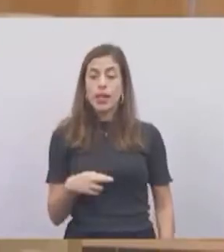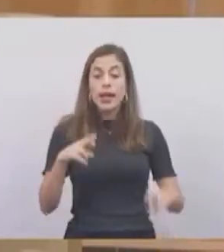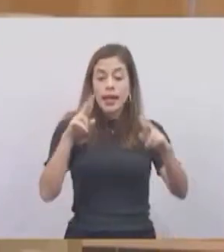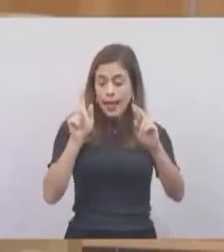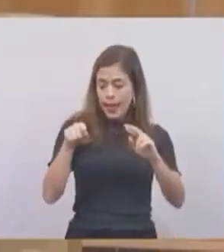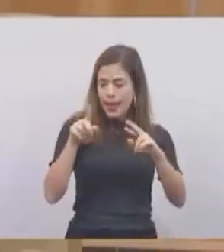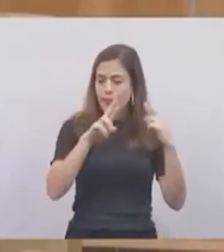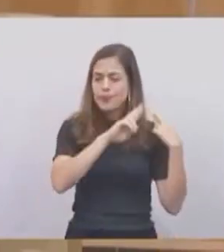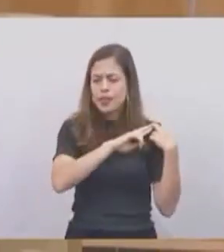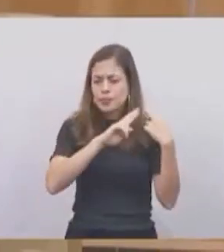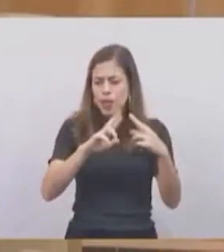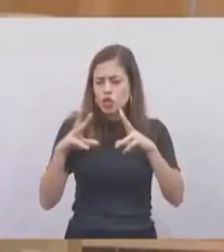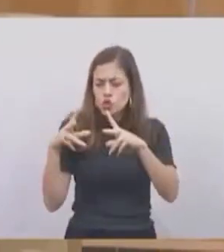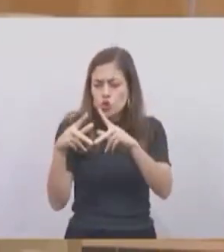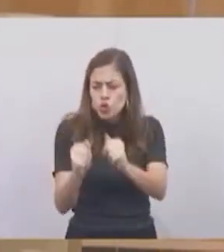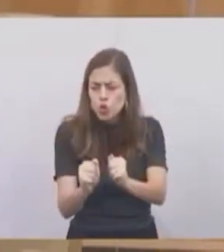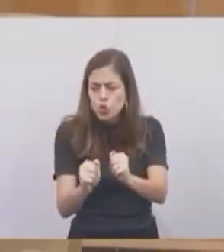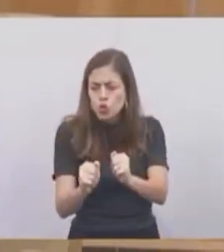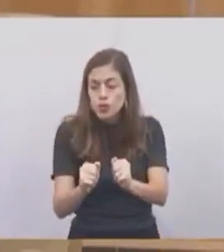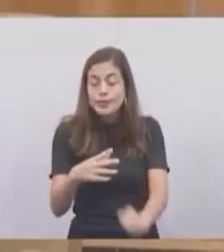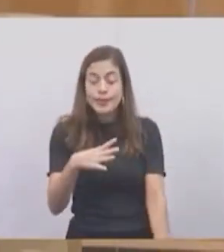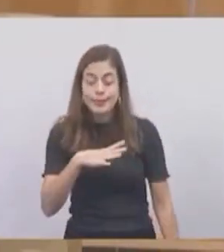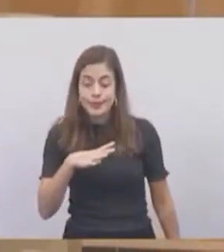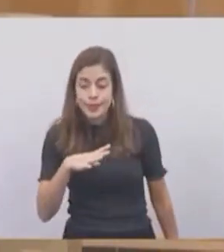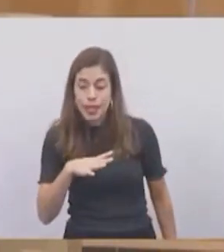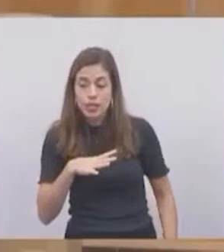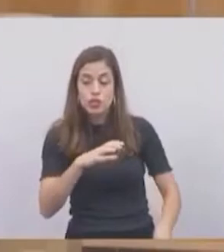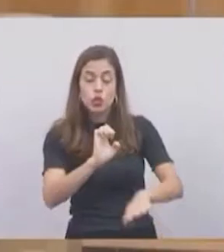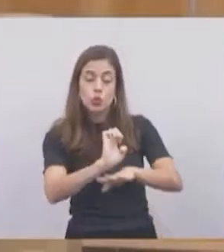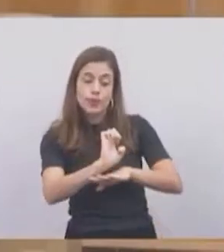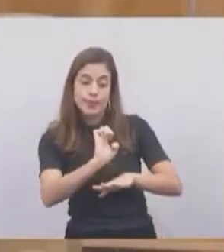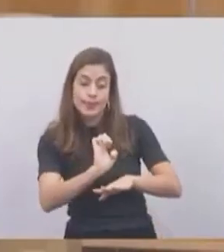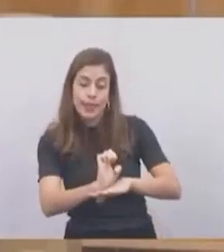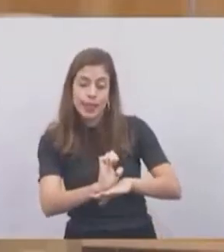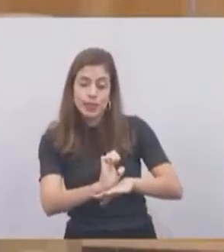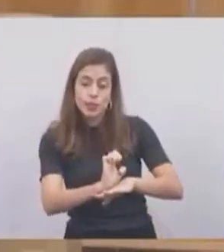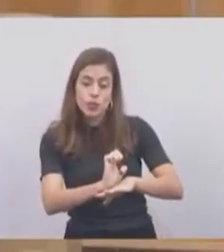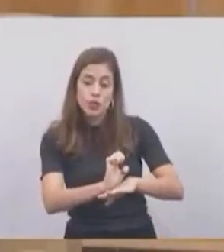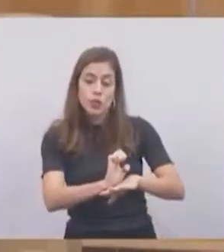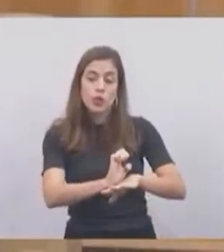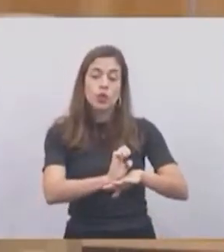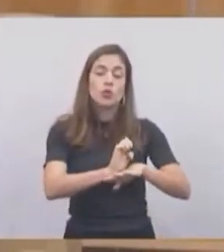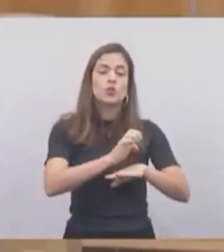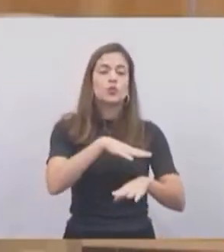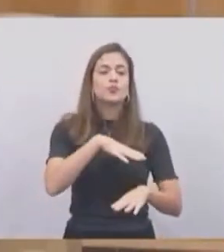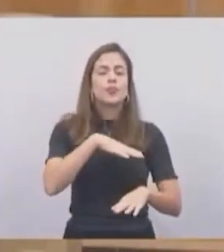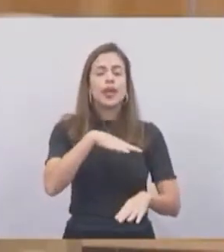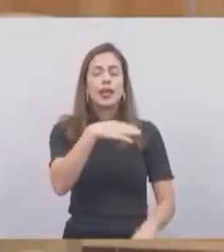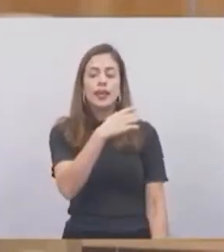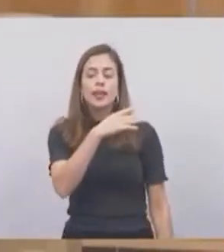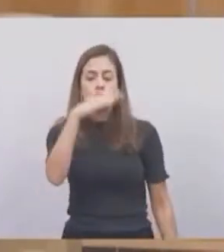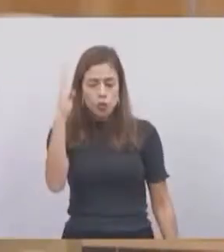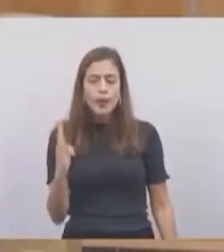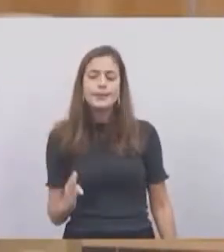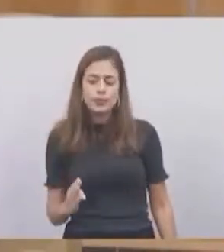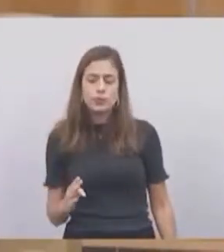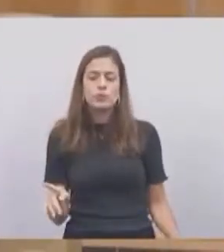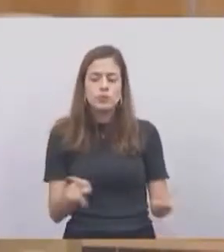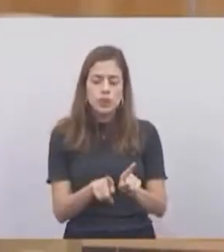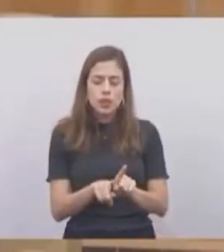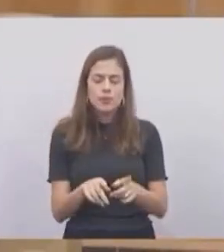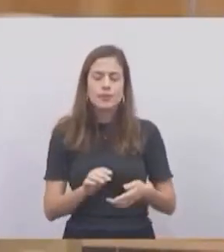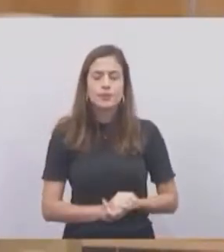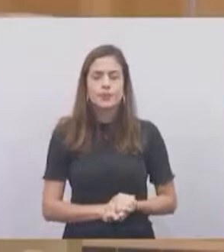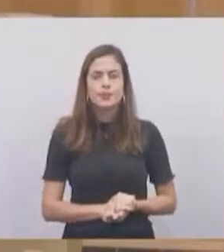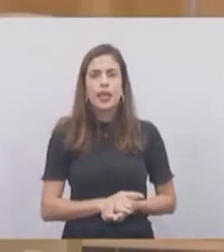do município, do estado e da federação. Uma outra questão importante, é um problema que